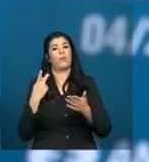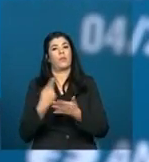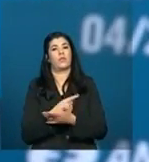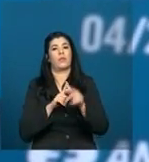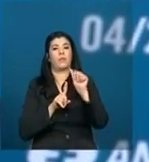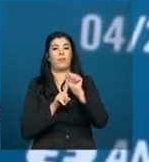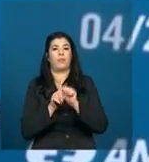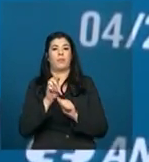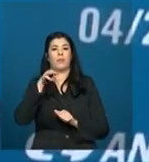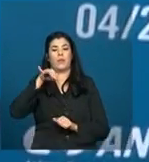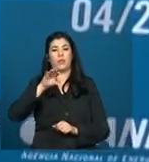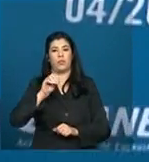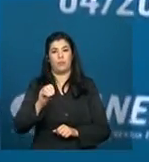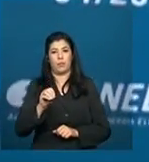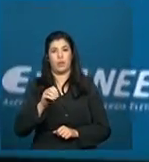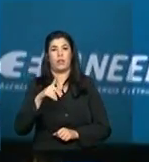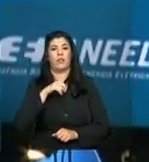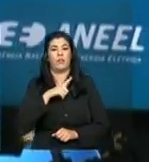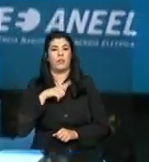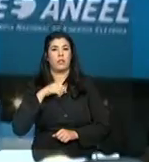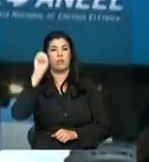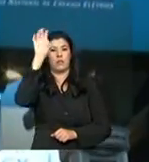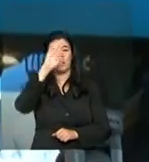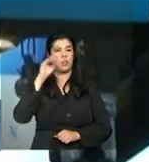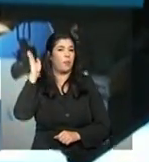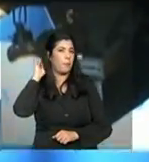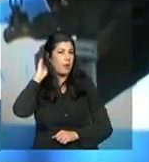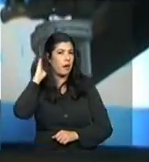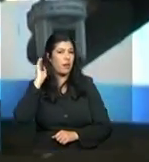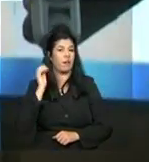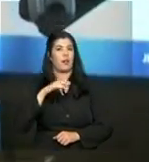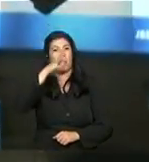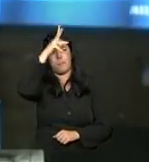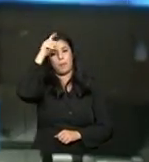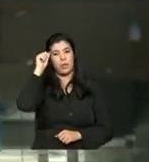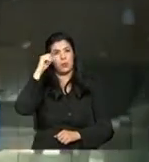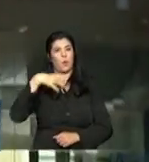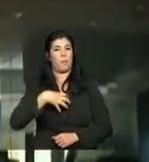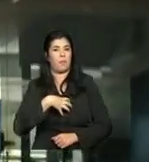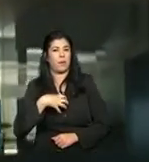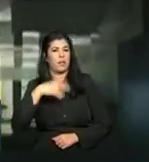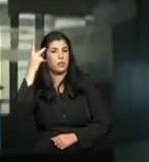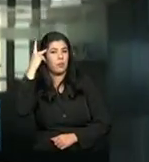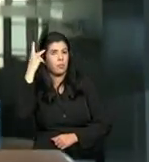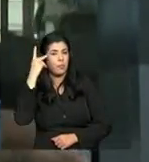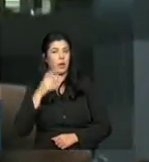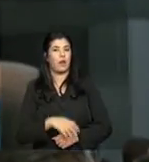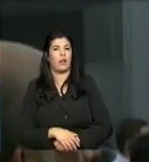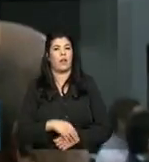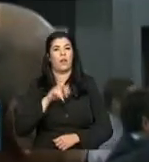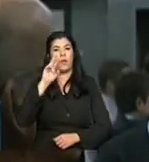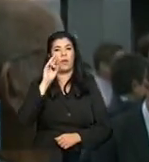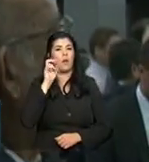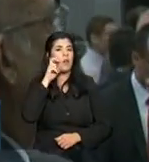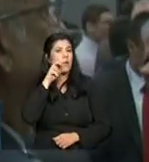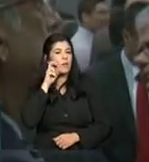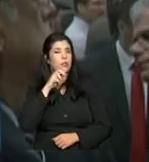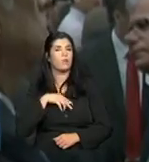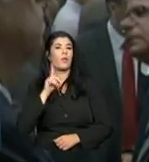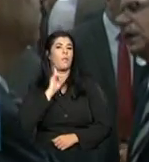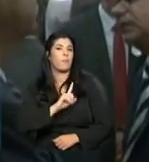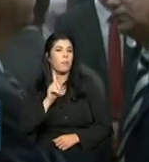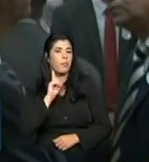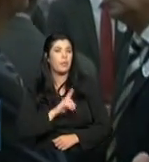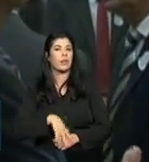foram contemplados os estados do Pará, Amazonas, São Paulo, Bahia, Ceará, Rio Grande do Norte, Minas Gerais, Mato